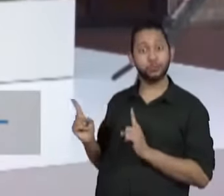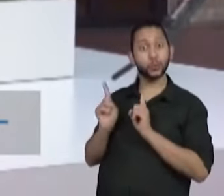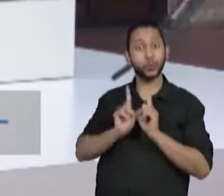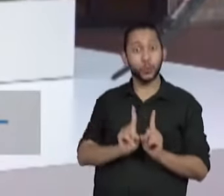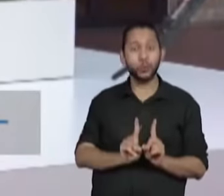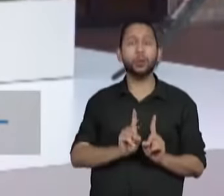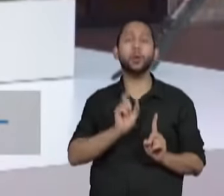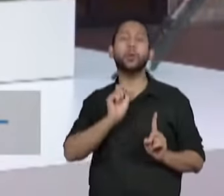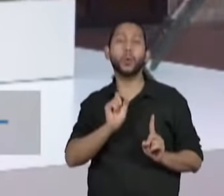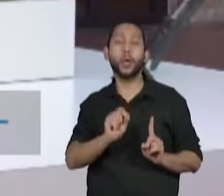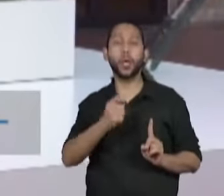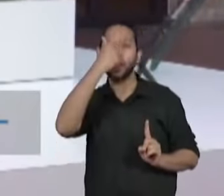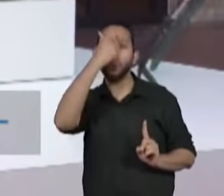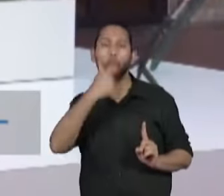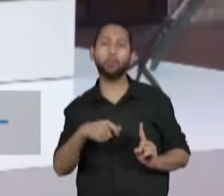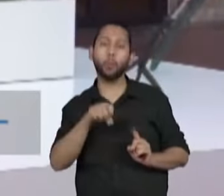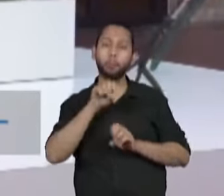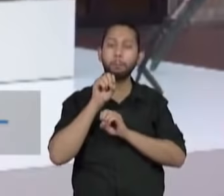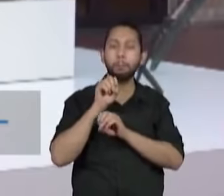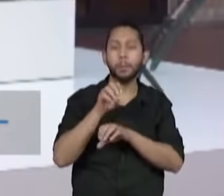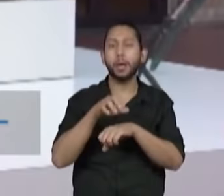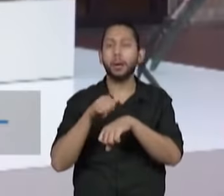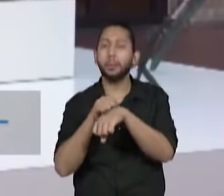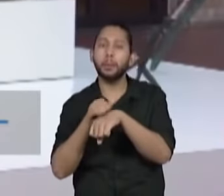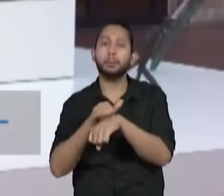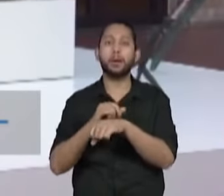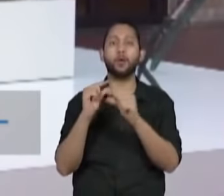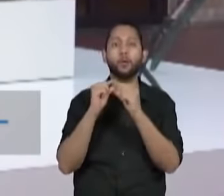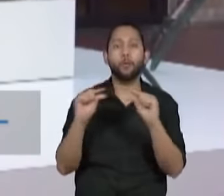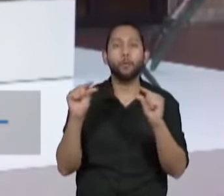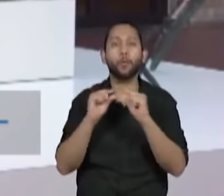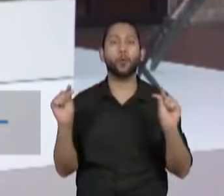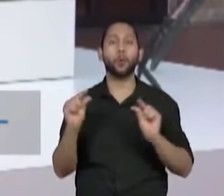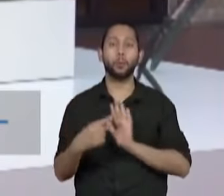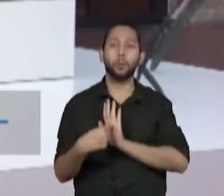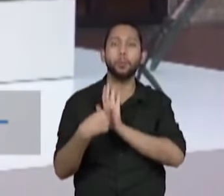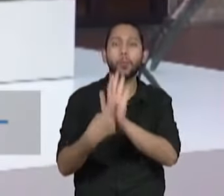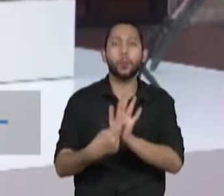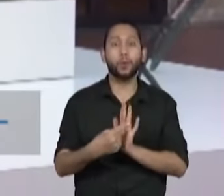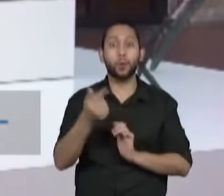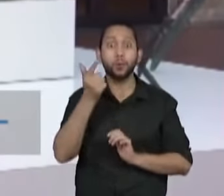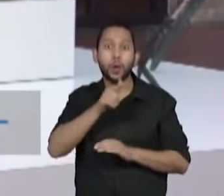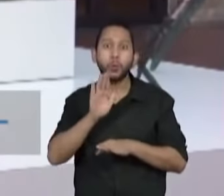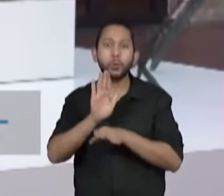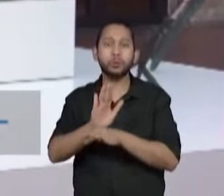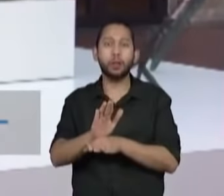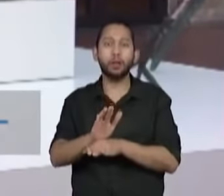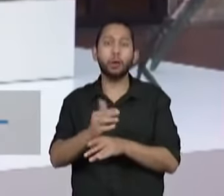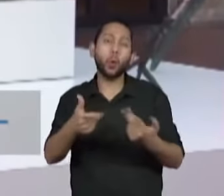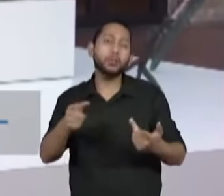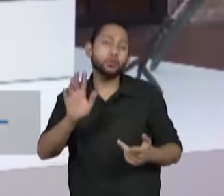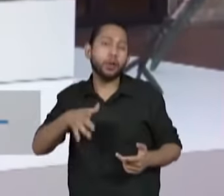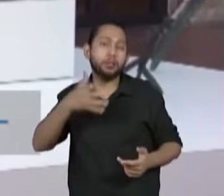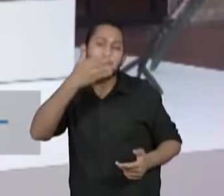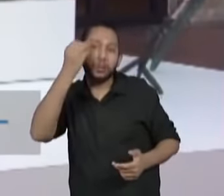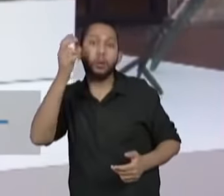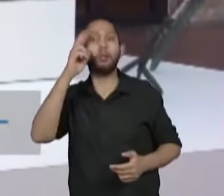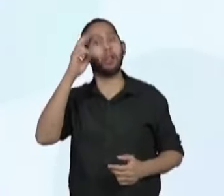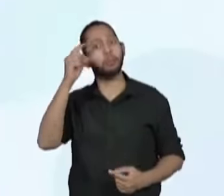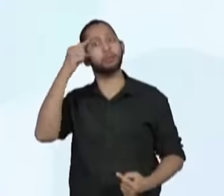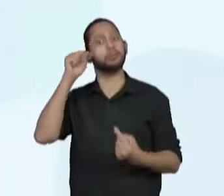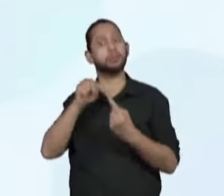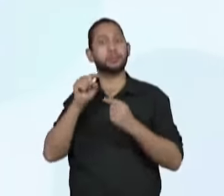para especificar algumas fórmulas, mostrar... ajudar vocês a lembrarem algumas coisas importantes da